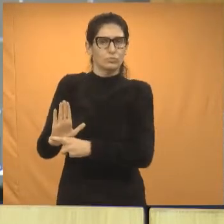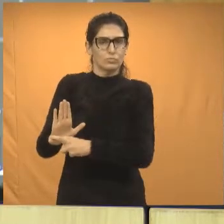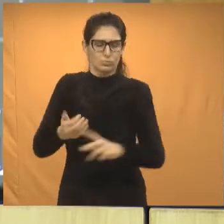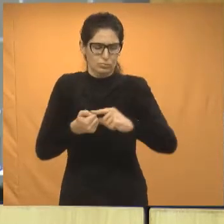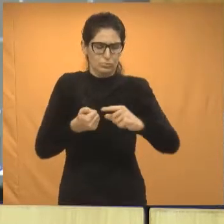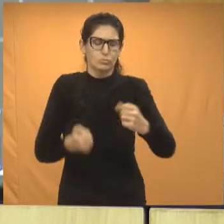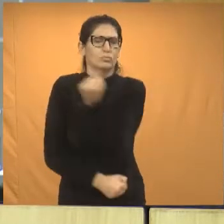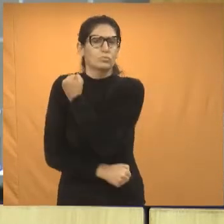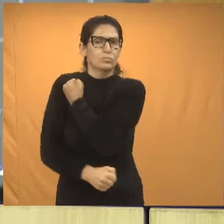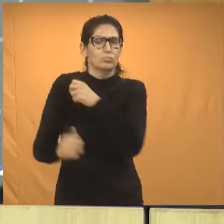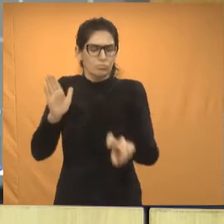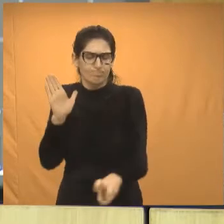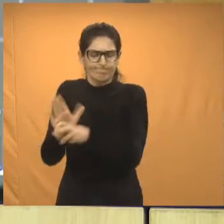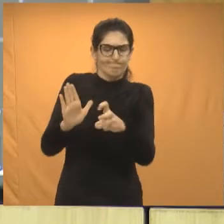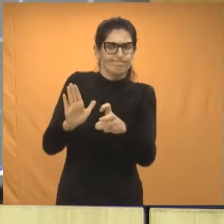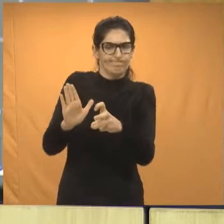Artigo 5º.